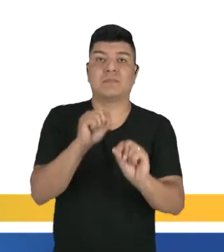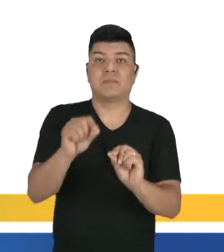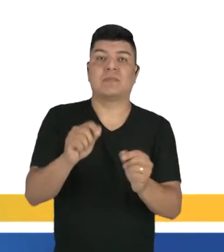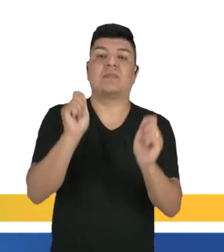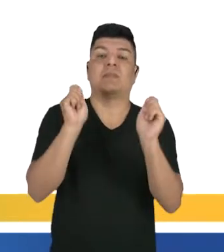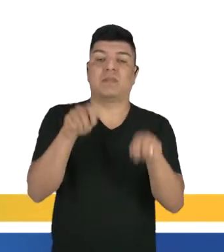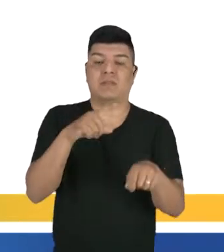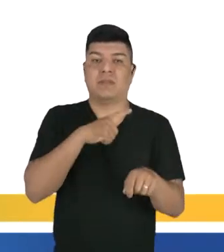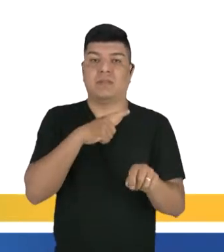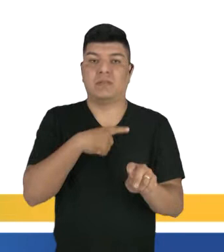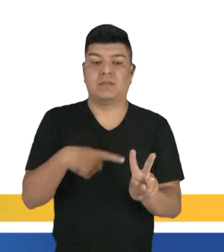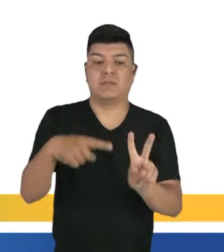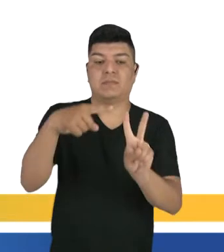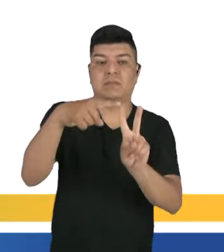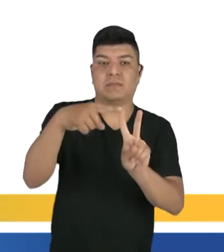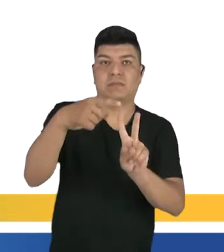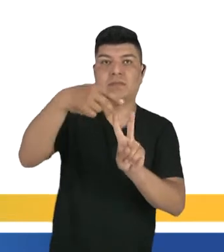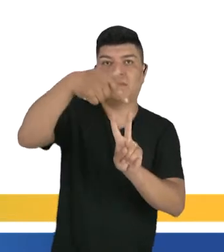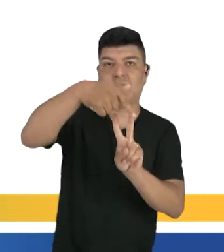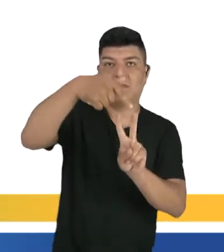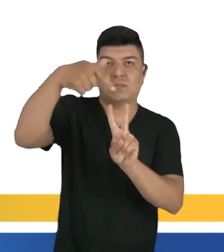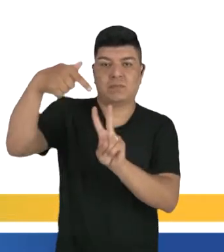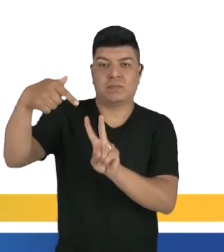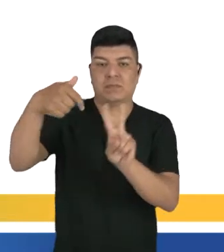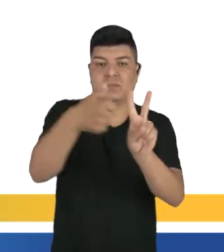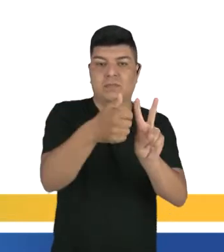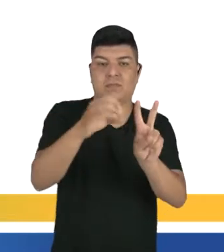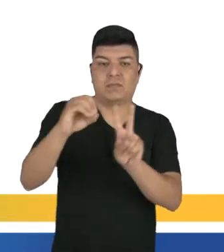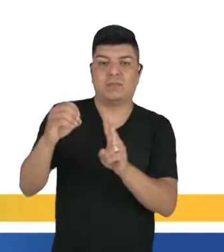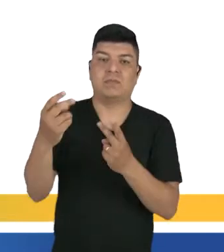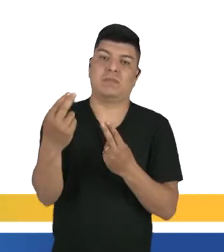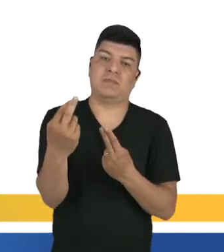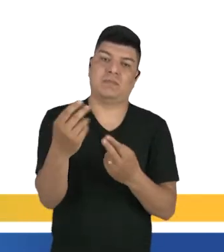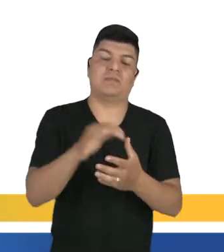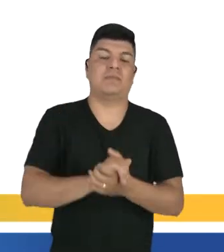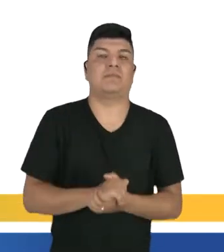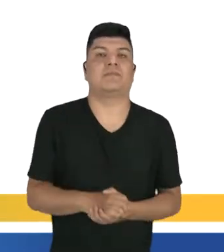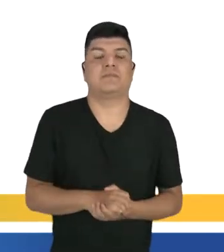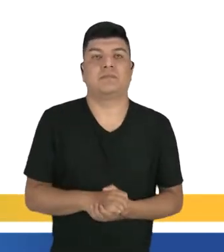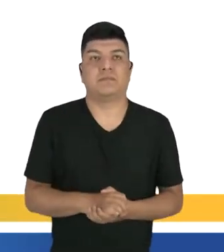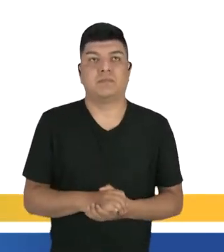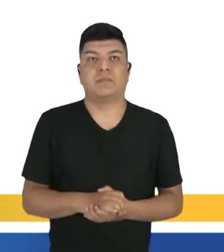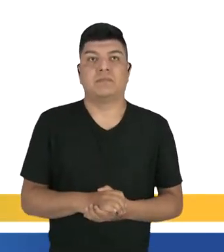que possuem os mesmos radicandos e os mesmos índices da raiz.